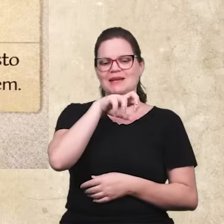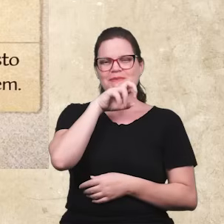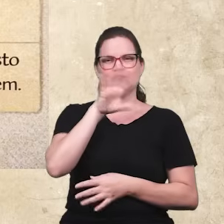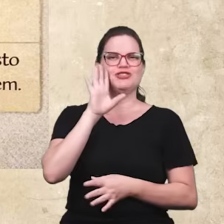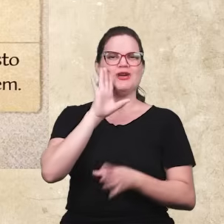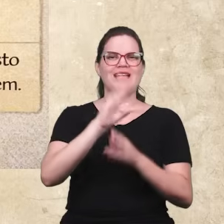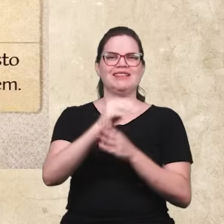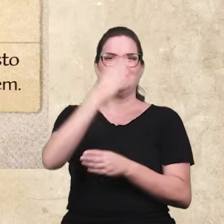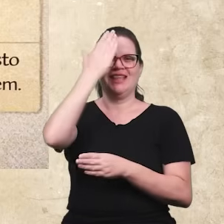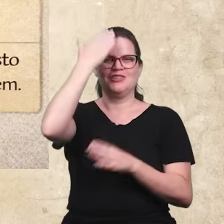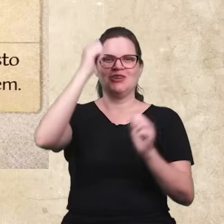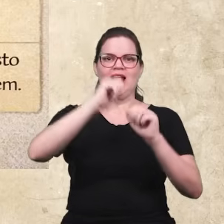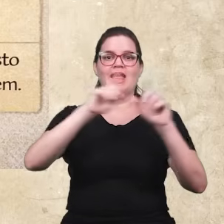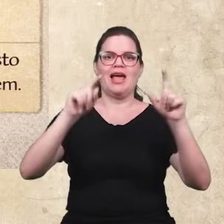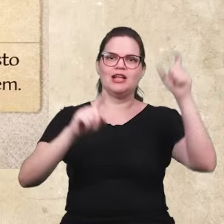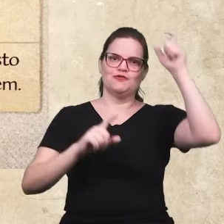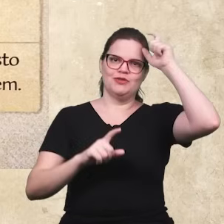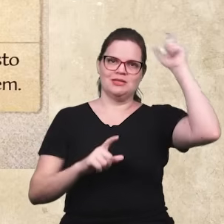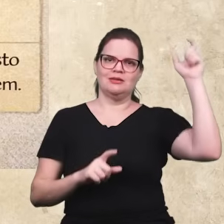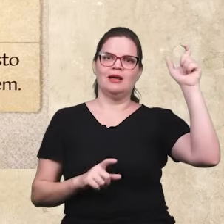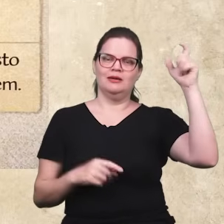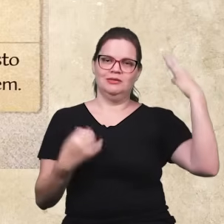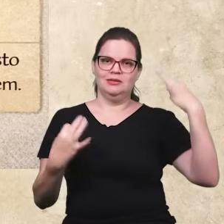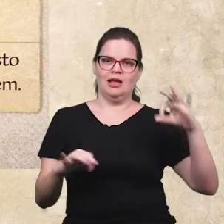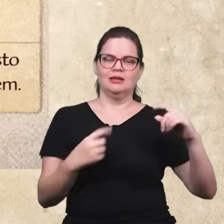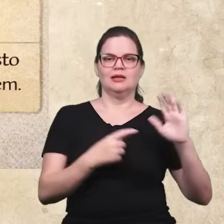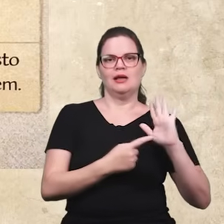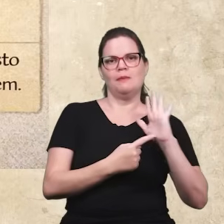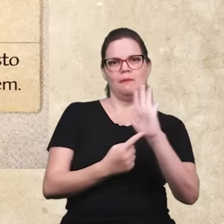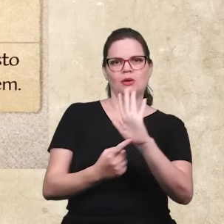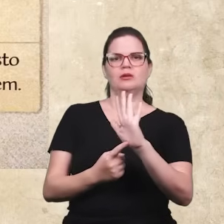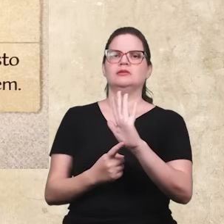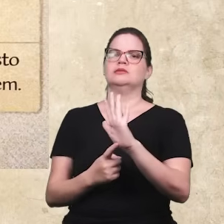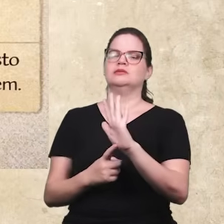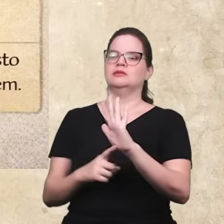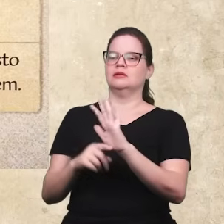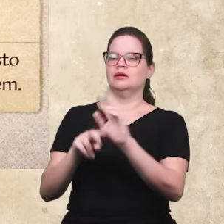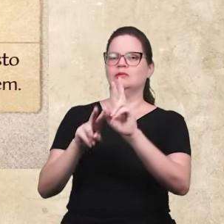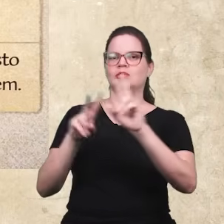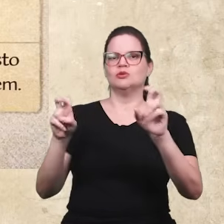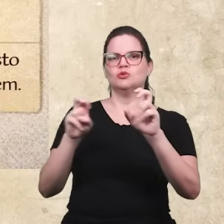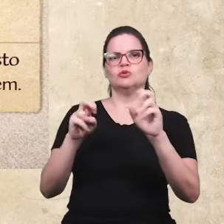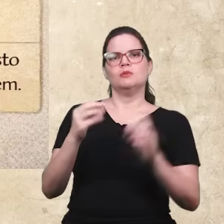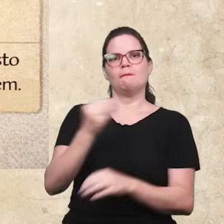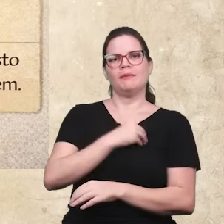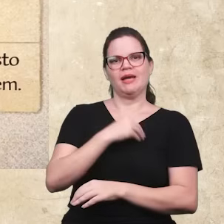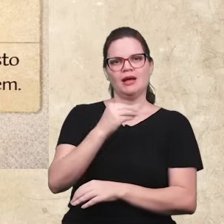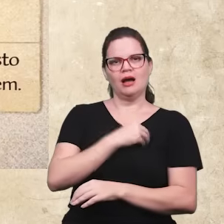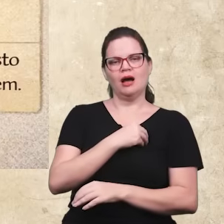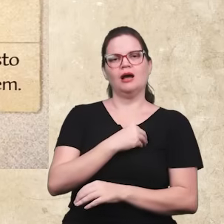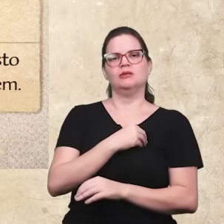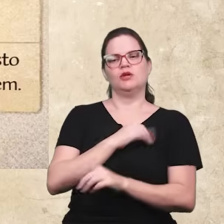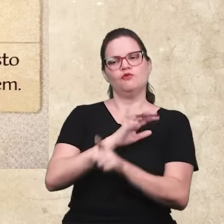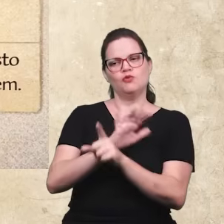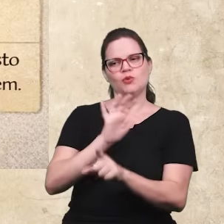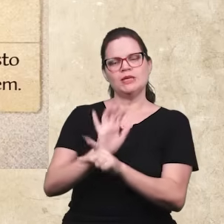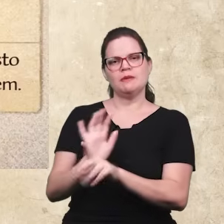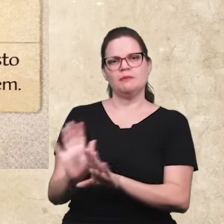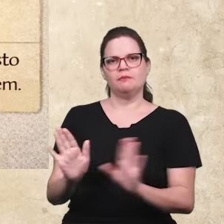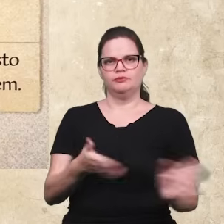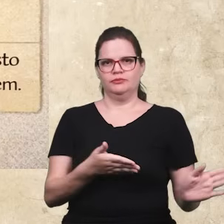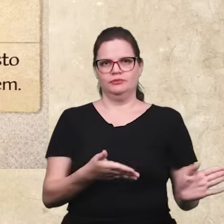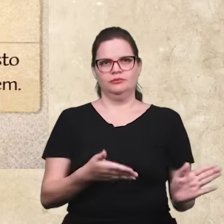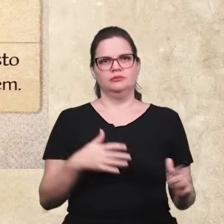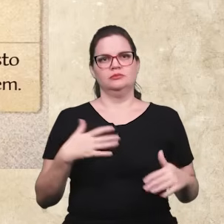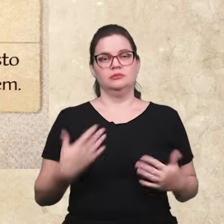adversário das nossas almas, que traz o pecado, a queda, e o homem,